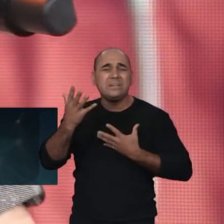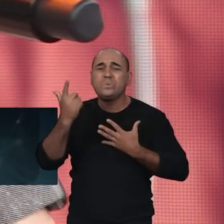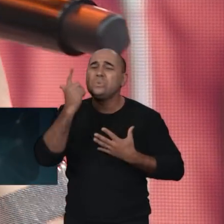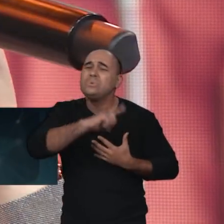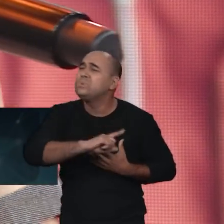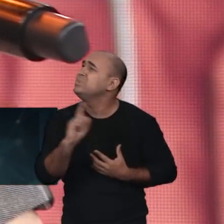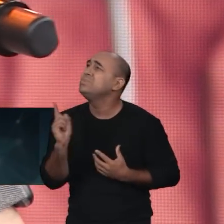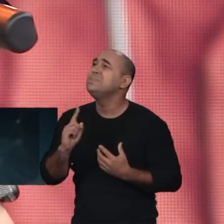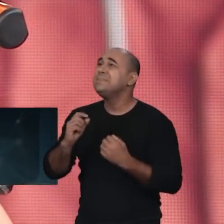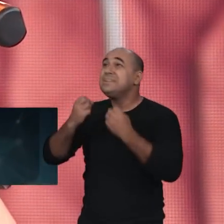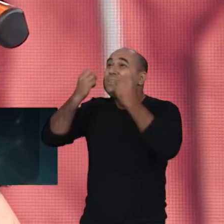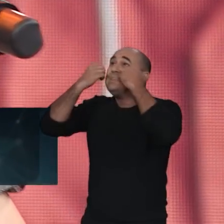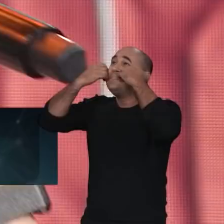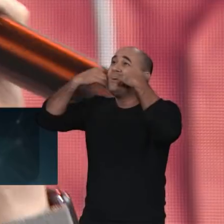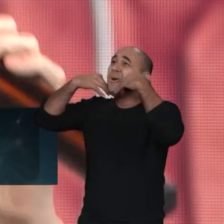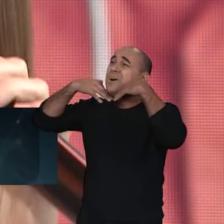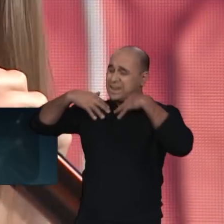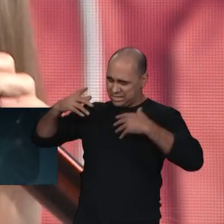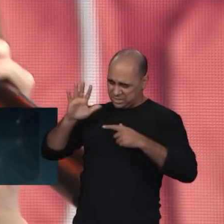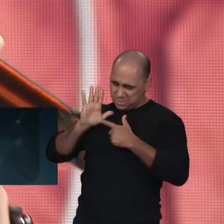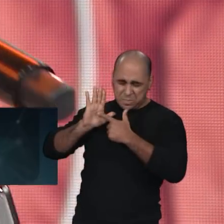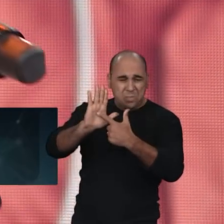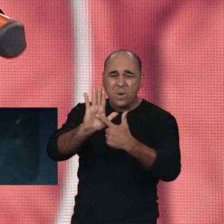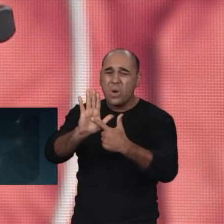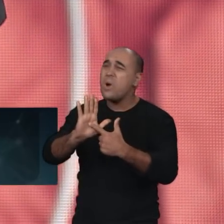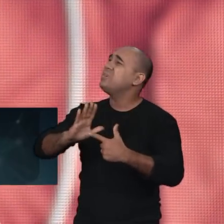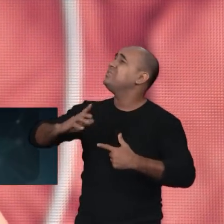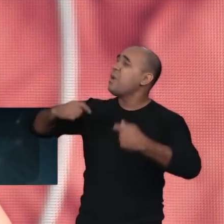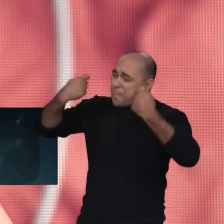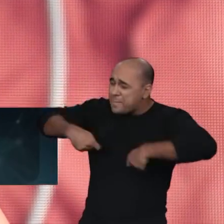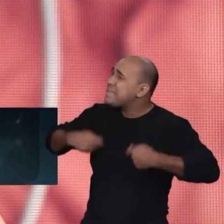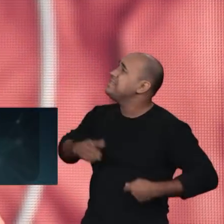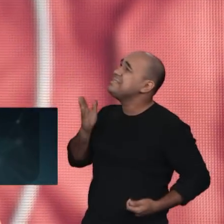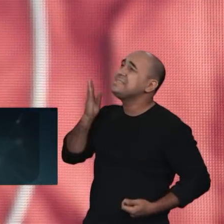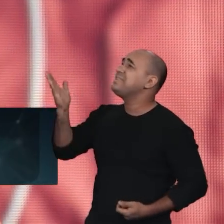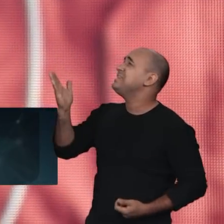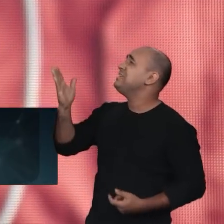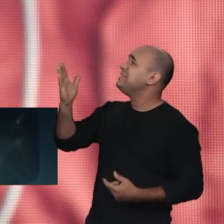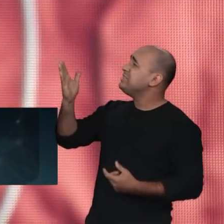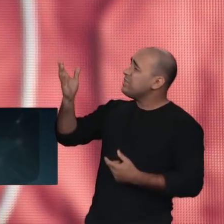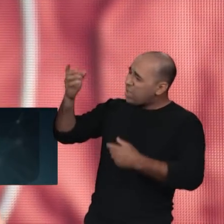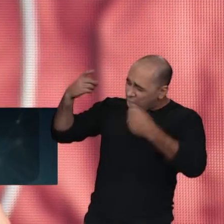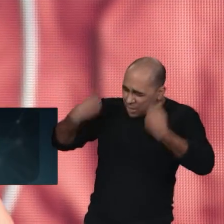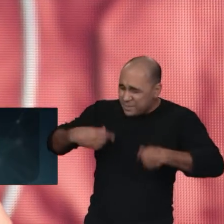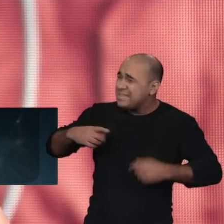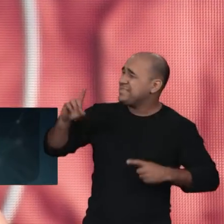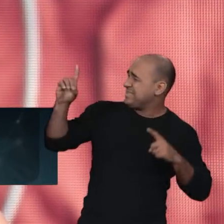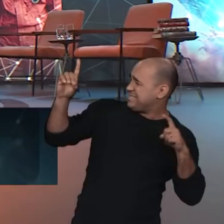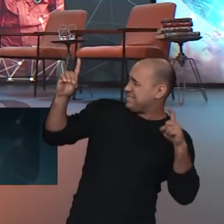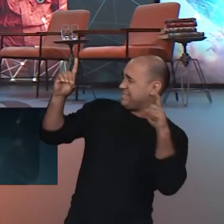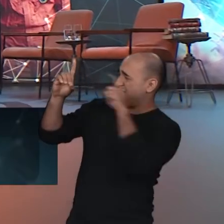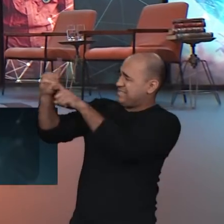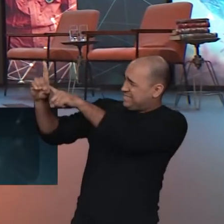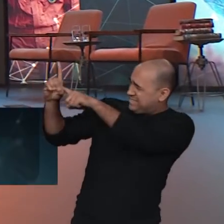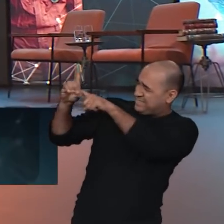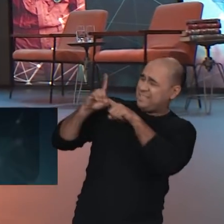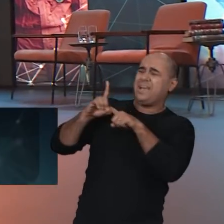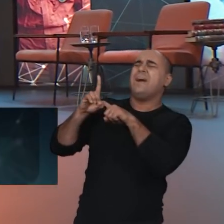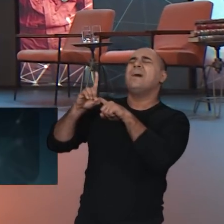disse que preciso, chorando que eu disse que eu dependo só de ti,